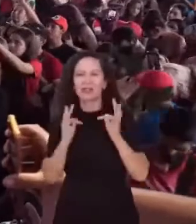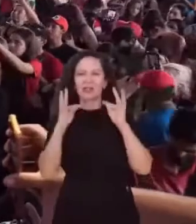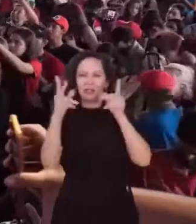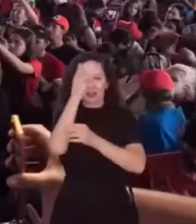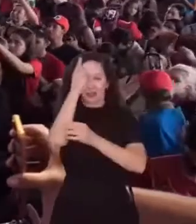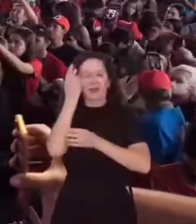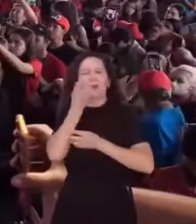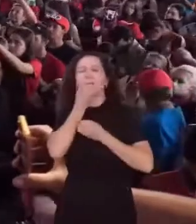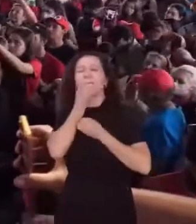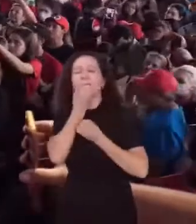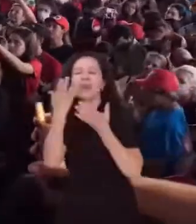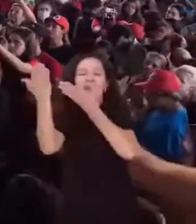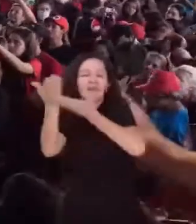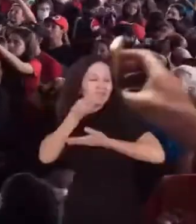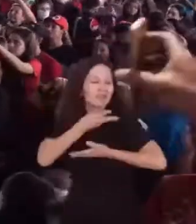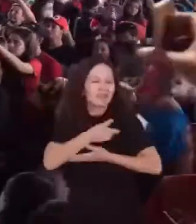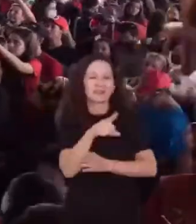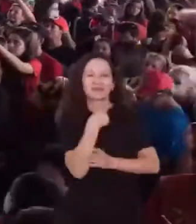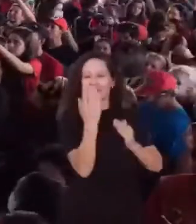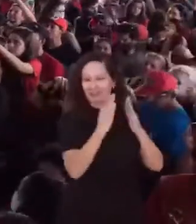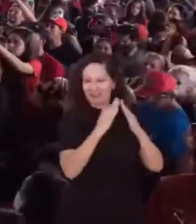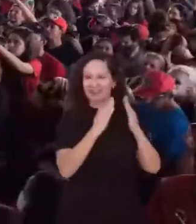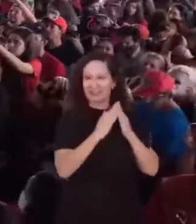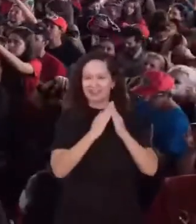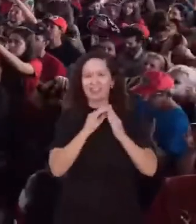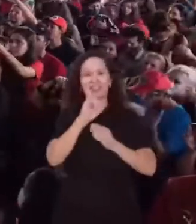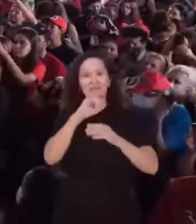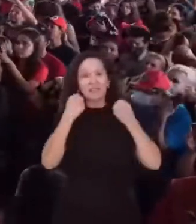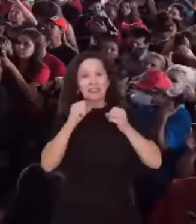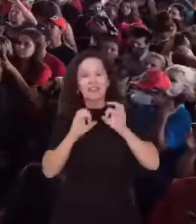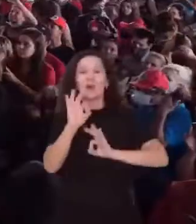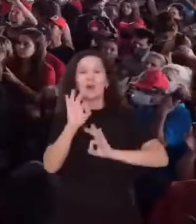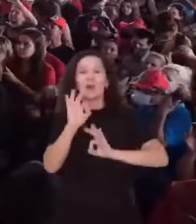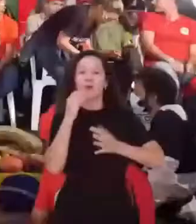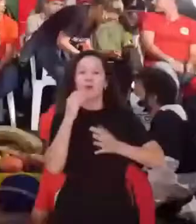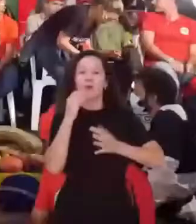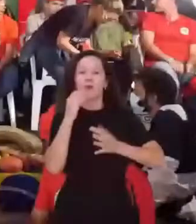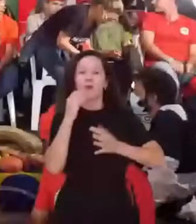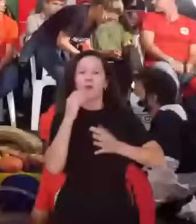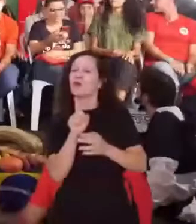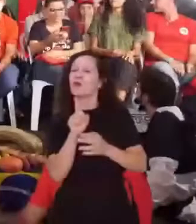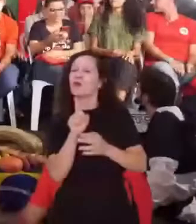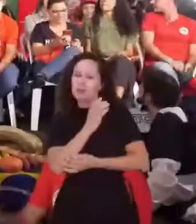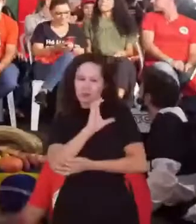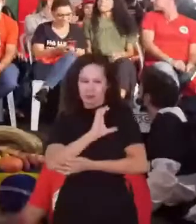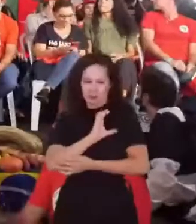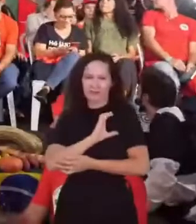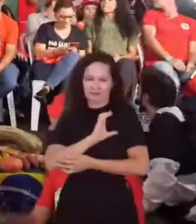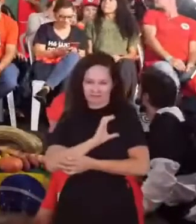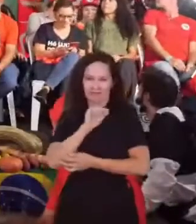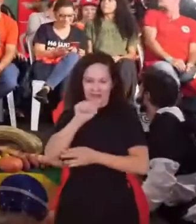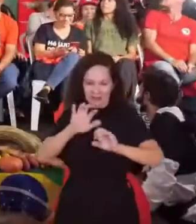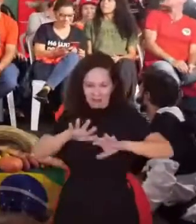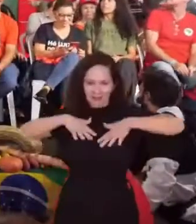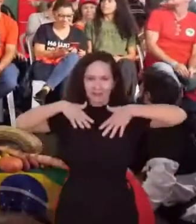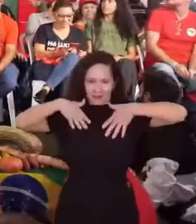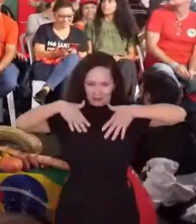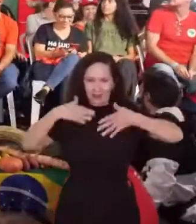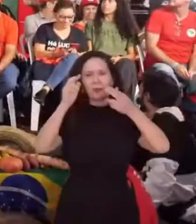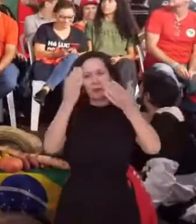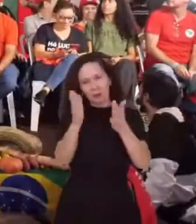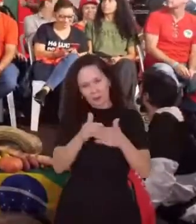nossa casa. Precisamos só combinar aqui com os nossos companheiros aqui que estão no palco. Por favor, companheirada, se